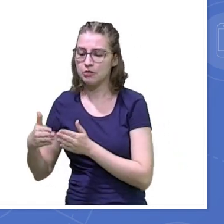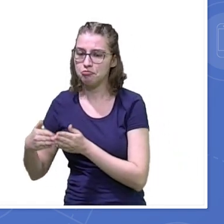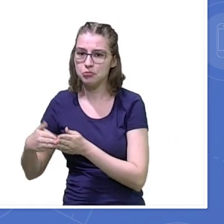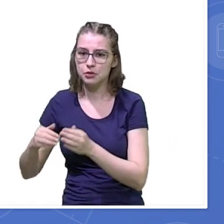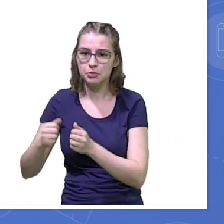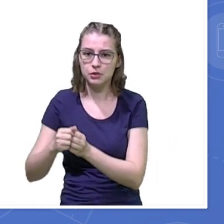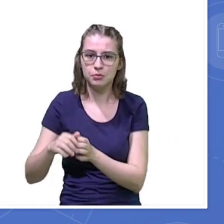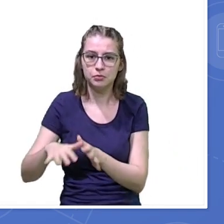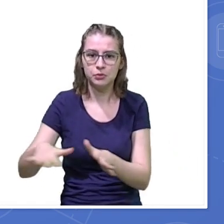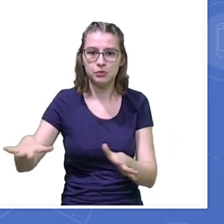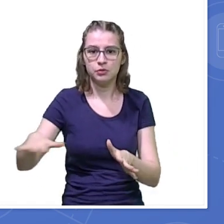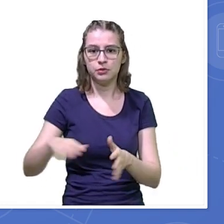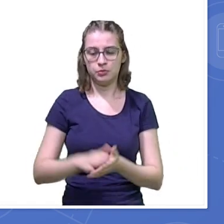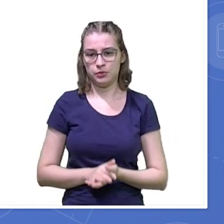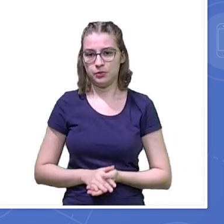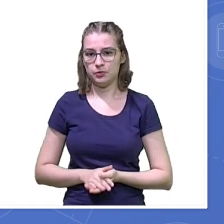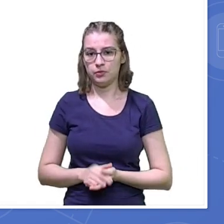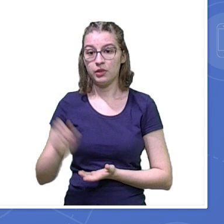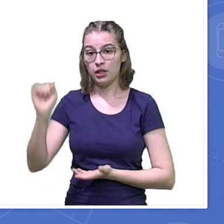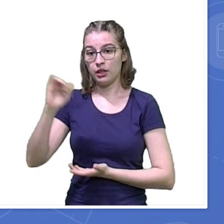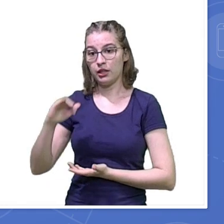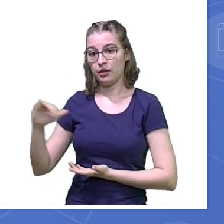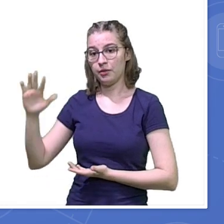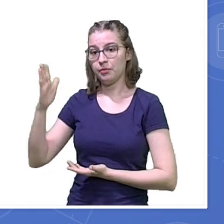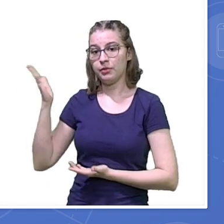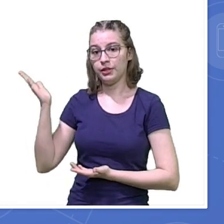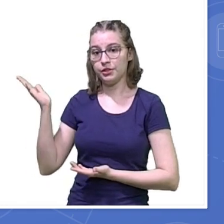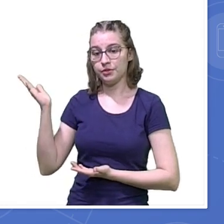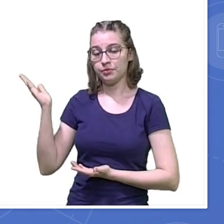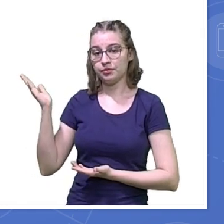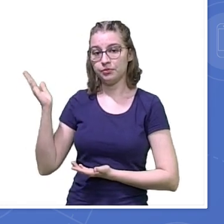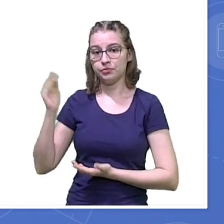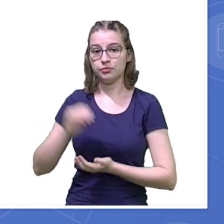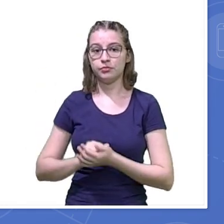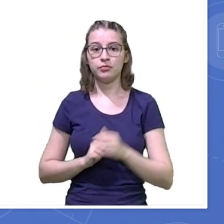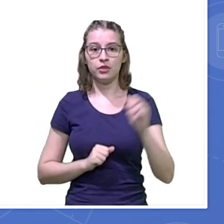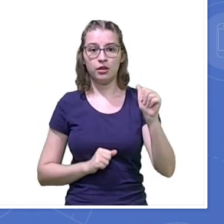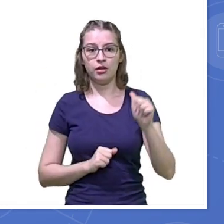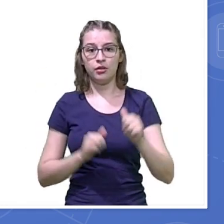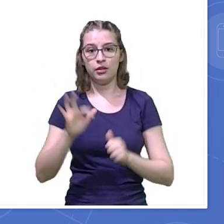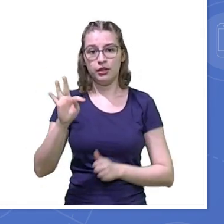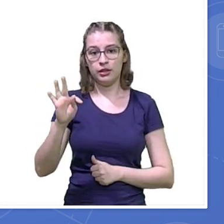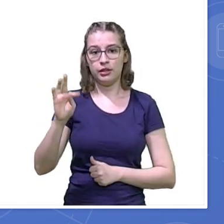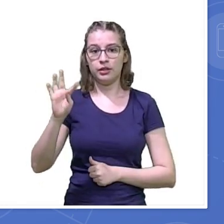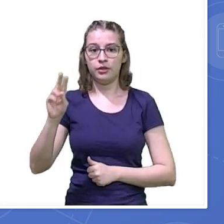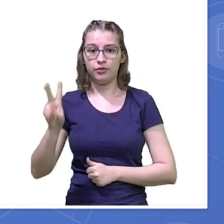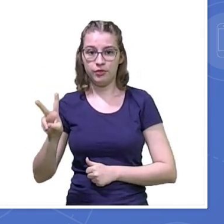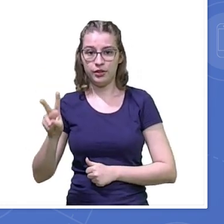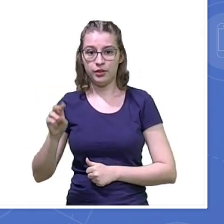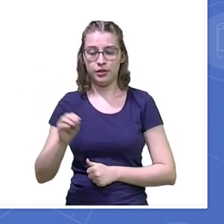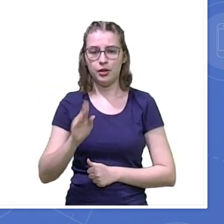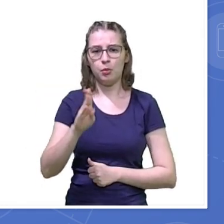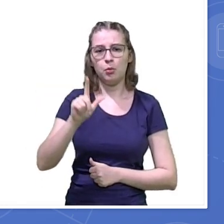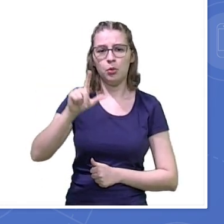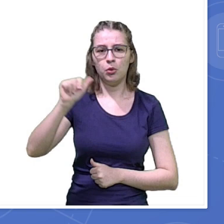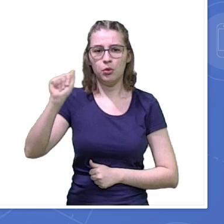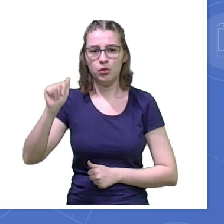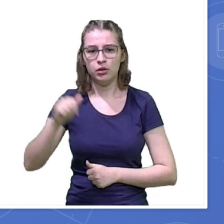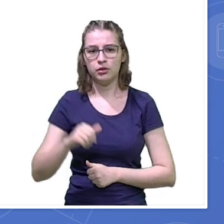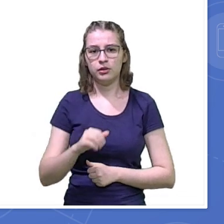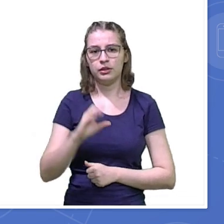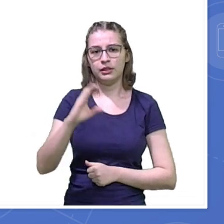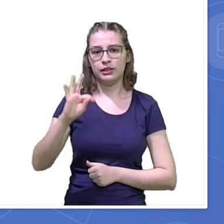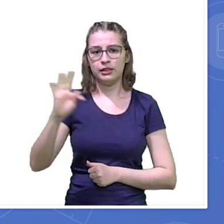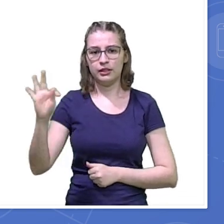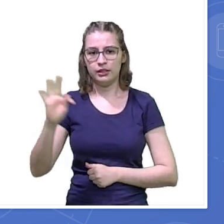aí com aquela separação entre Portugal e Espanha. Letra A, Tratado de Versalhes. Letra B, Bula Intercoetera. Letra C, Tratado de